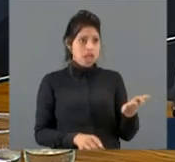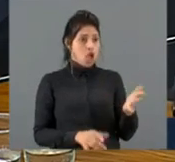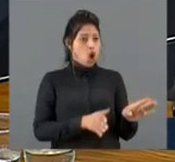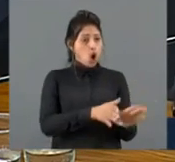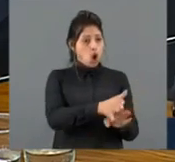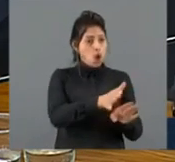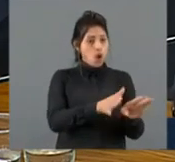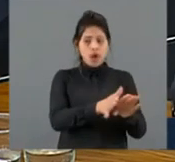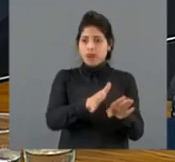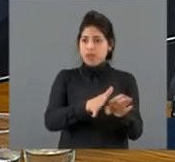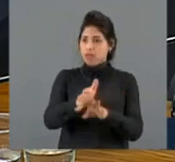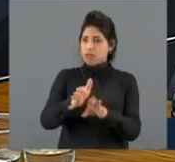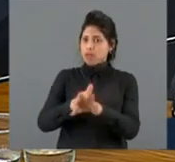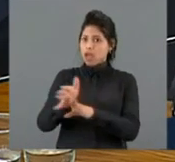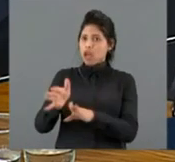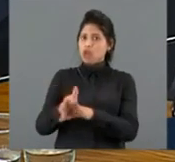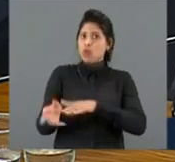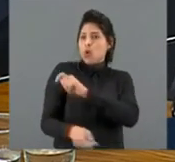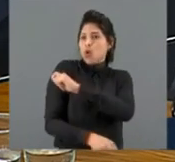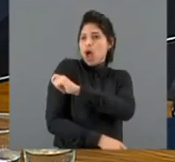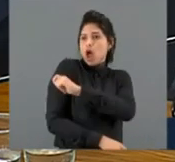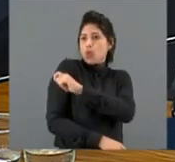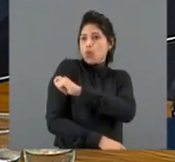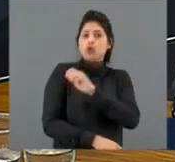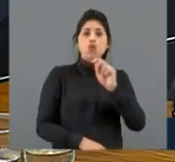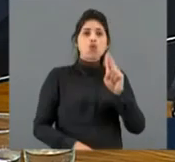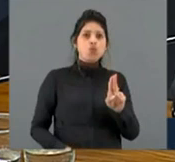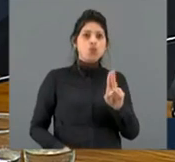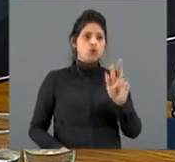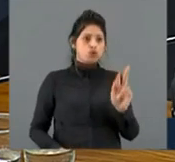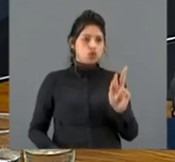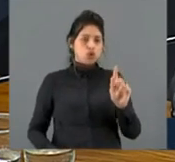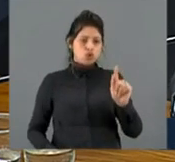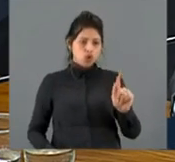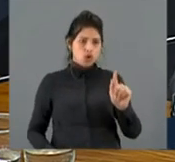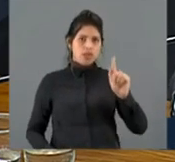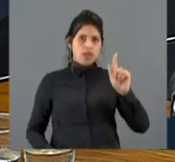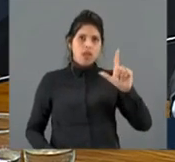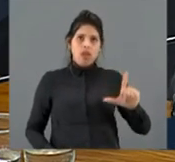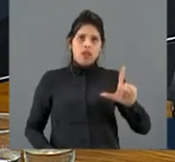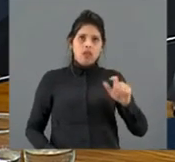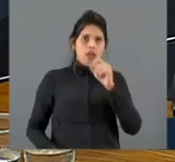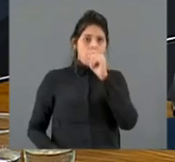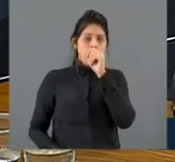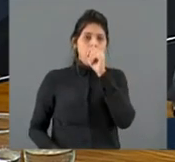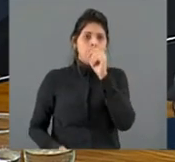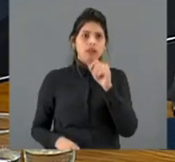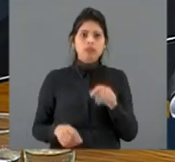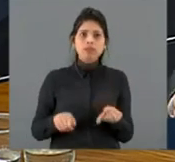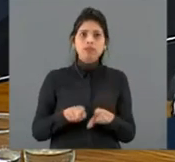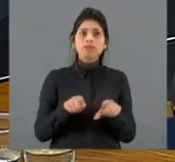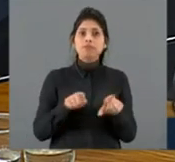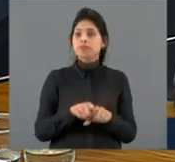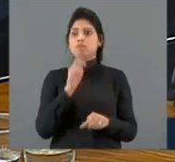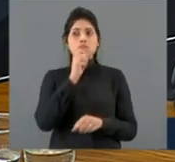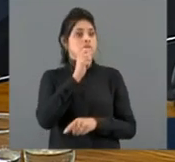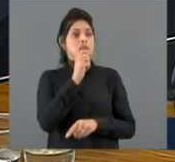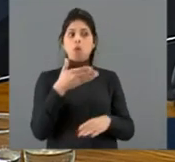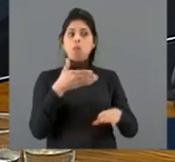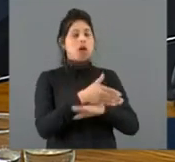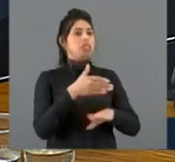recomendaram aos estudantes da UJL, que congrega estudantes liberais, a não